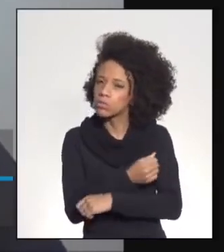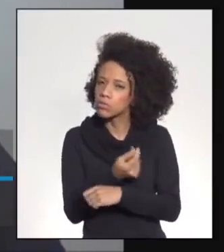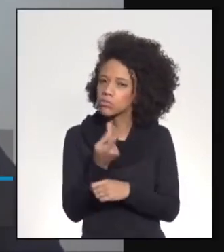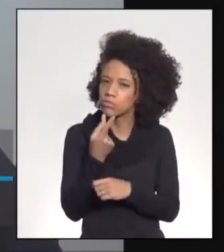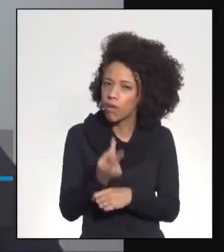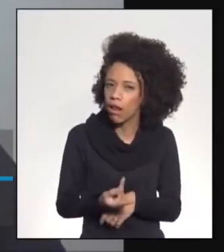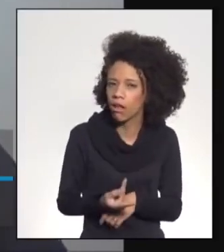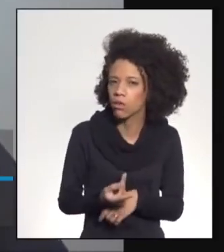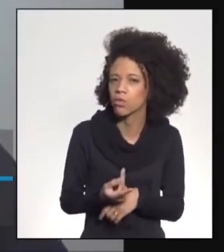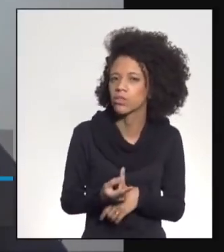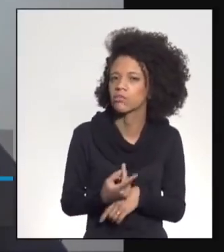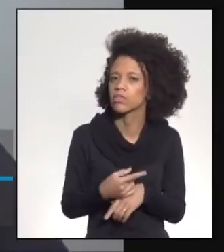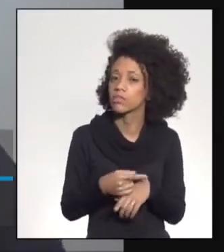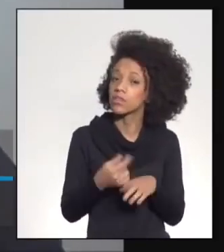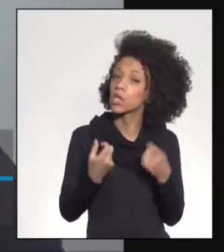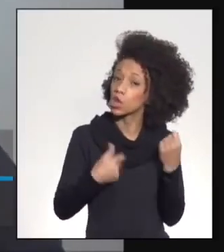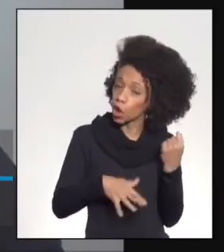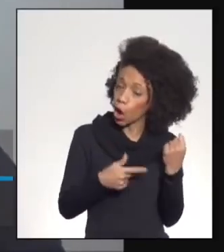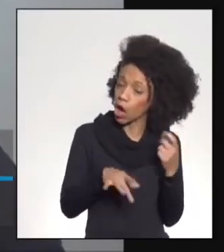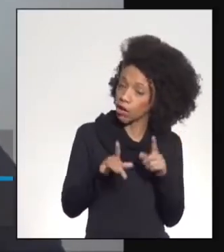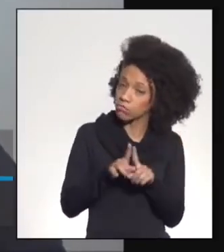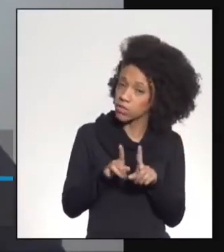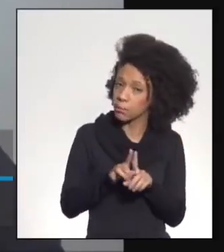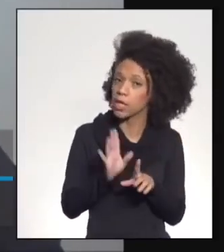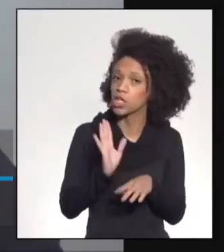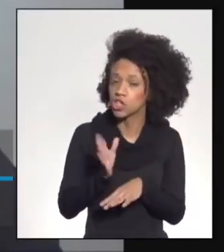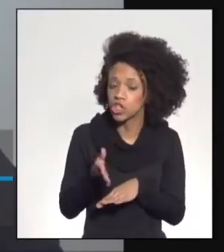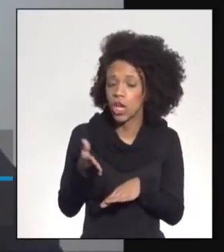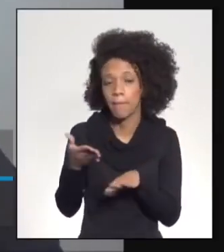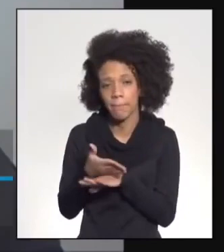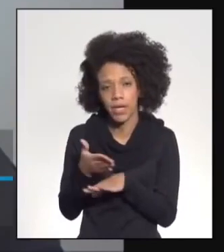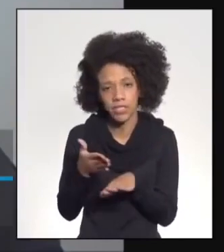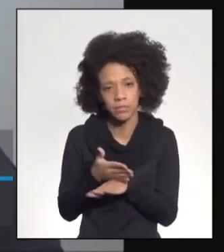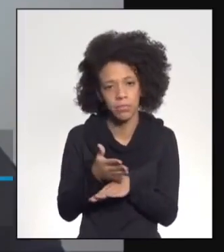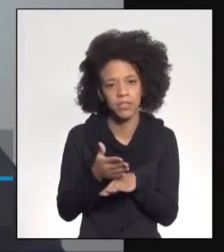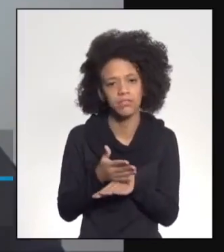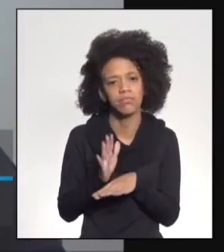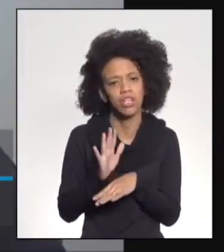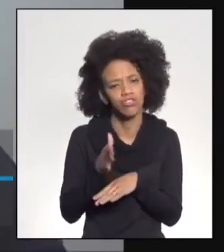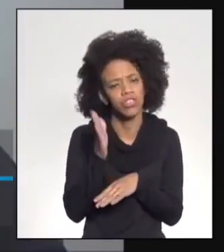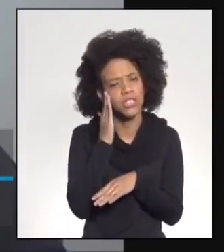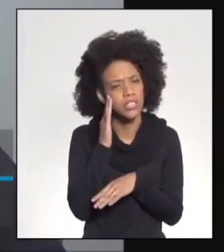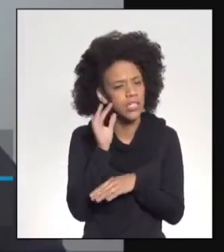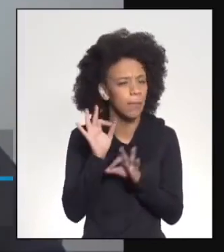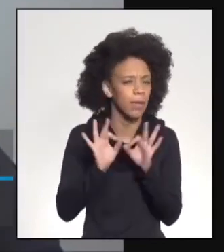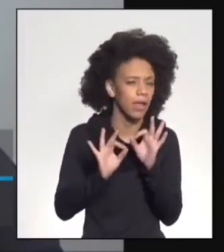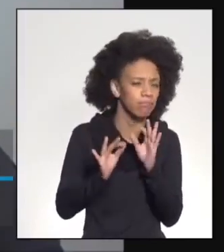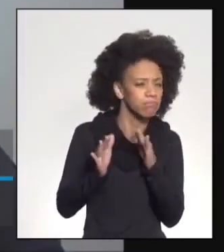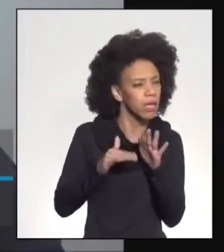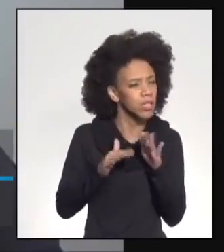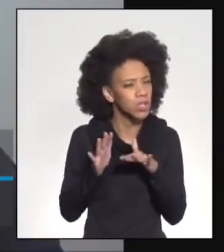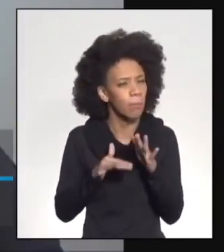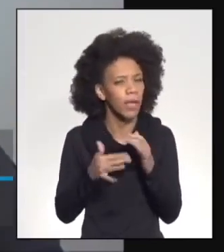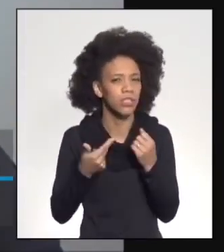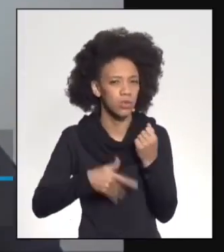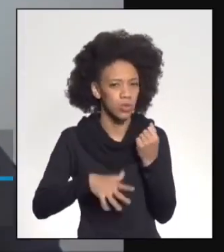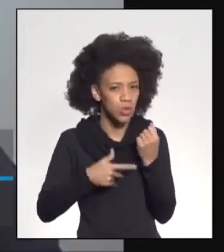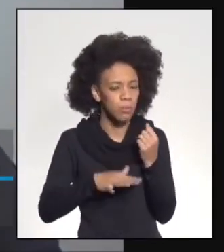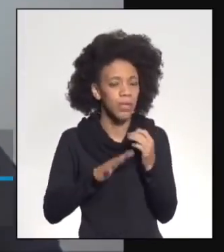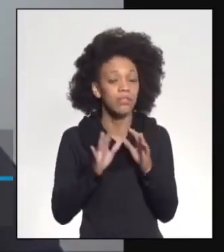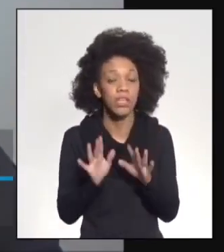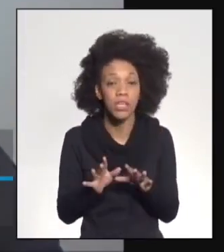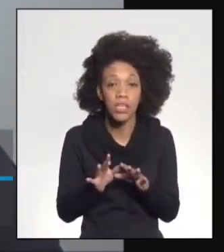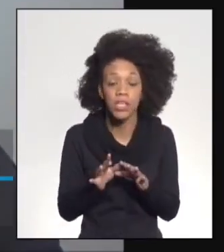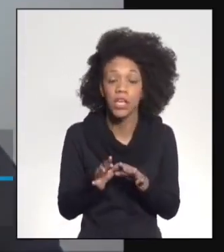que, inclusive, tocam, né? Já participaram, já sabem mais ou menos algum instrumento, alguma coisa, né? E os